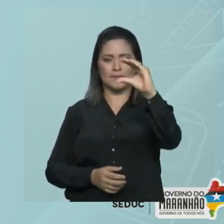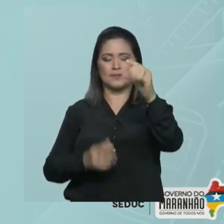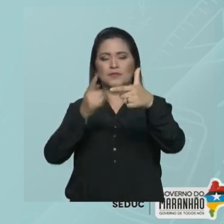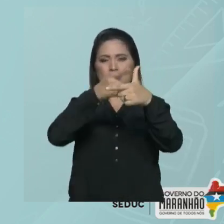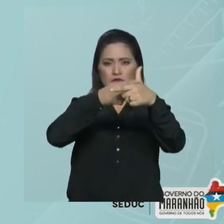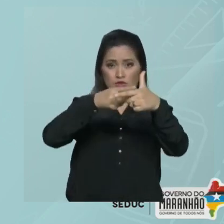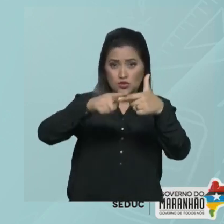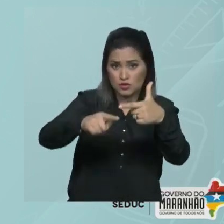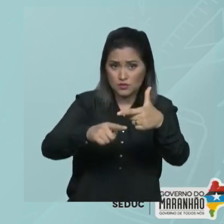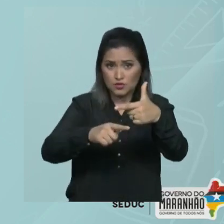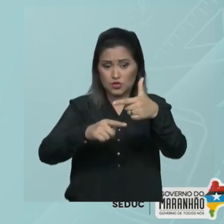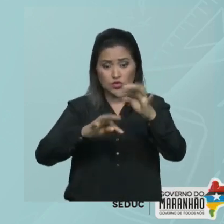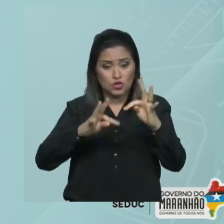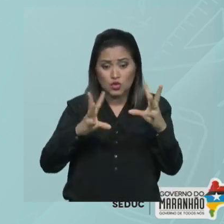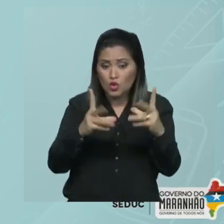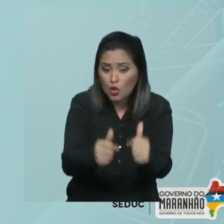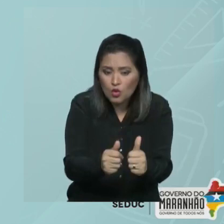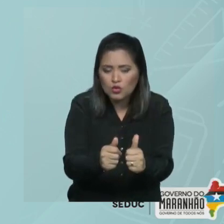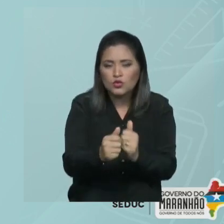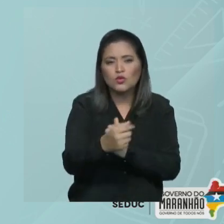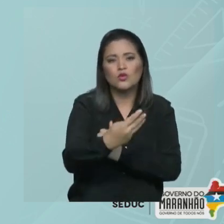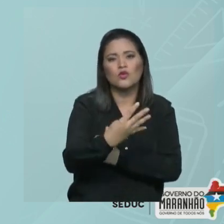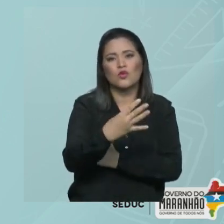fizer isso, eu vou encontrar